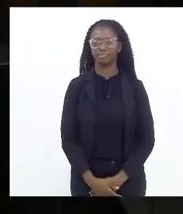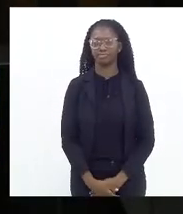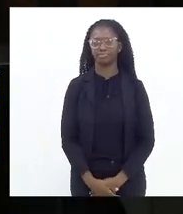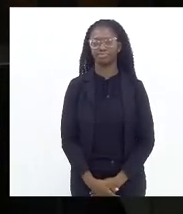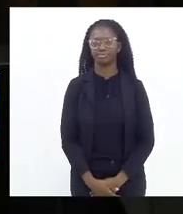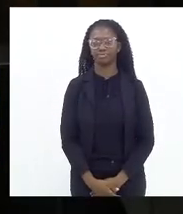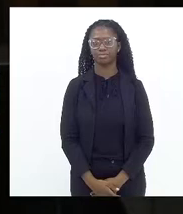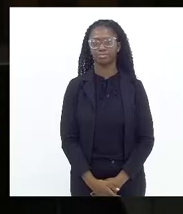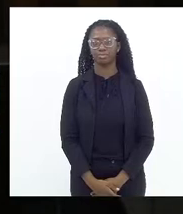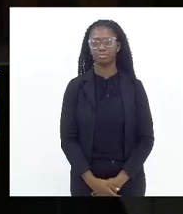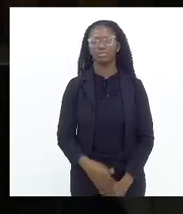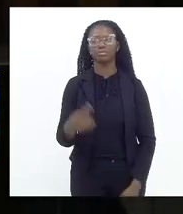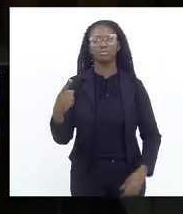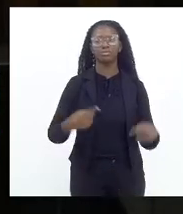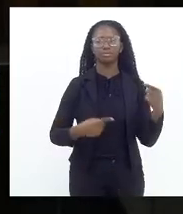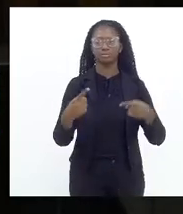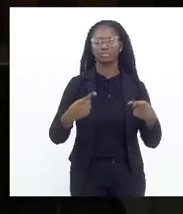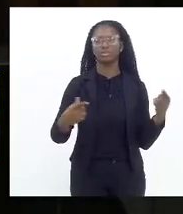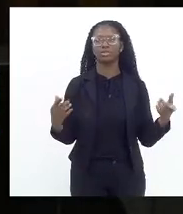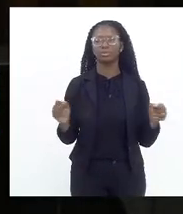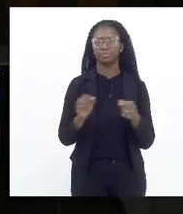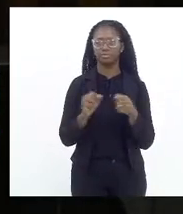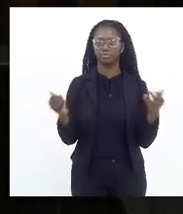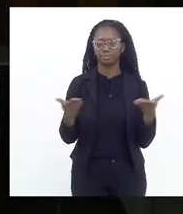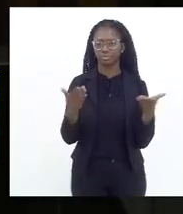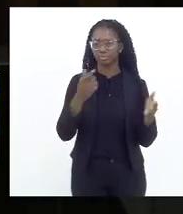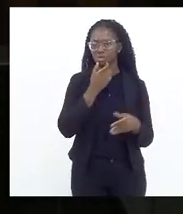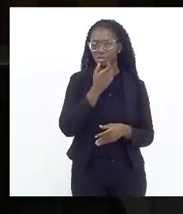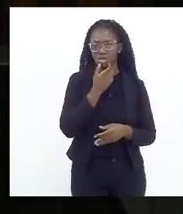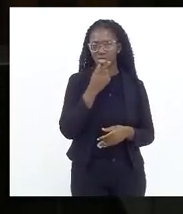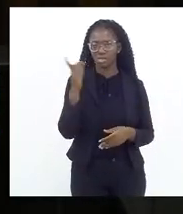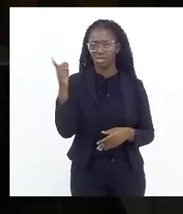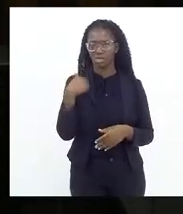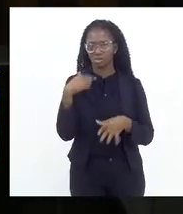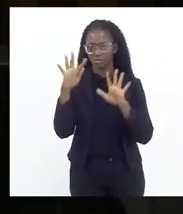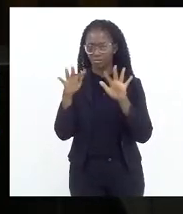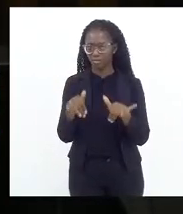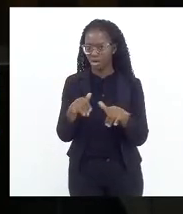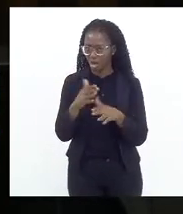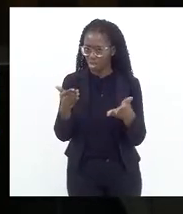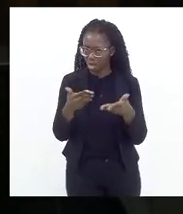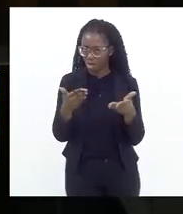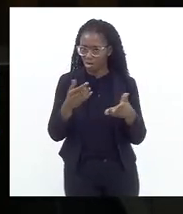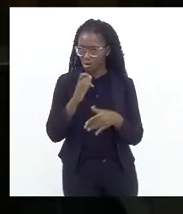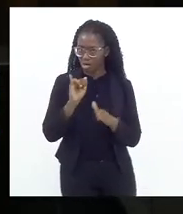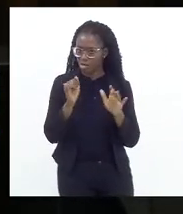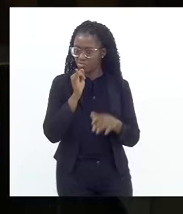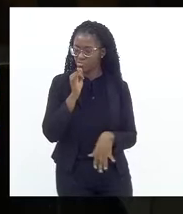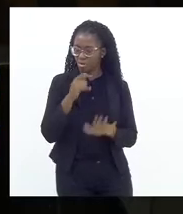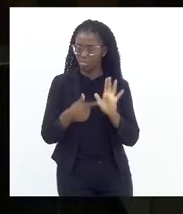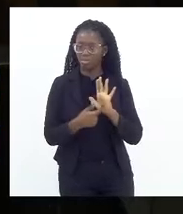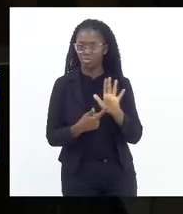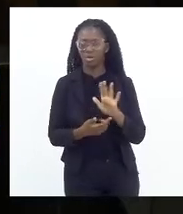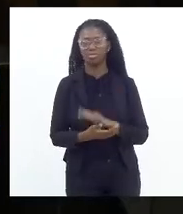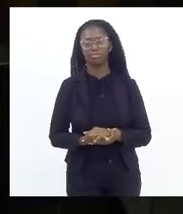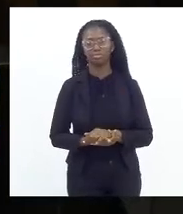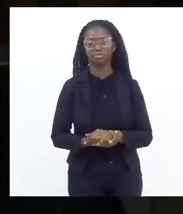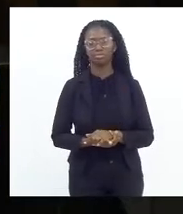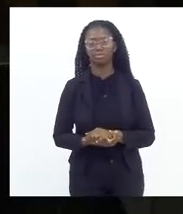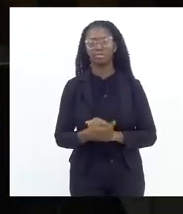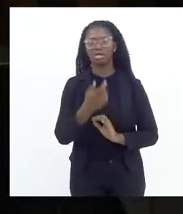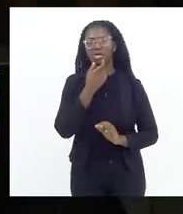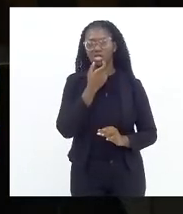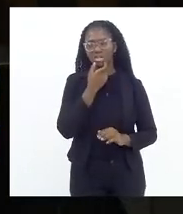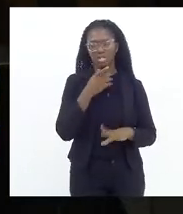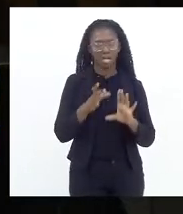Esse é o debate que a gente está fazendo. Na Inglaterra, eu vou concluir citando esse exemplo, liberaram uma série